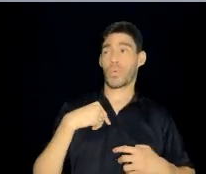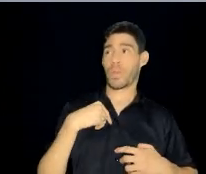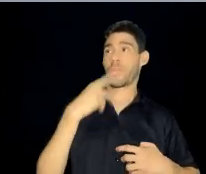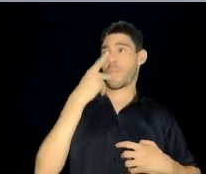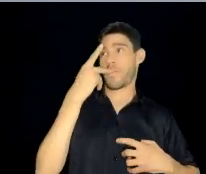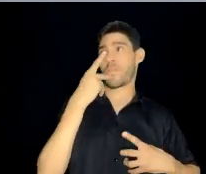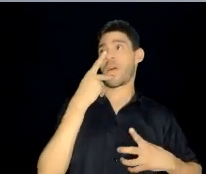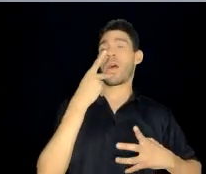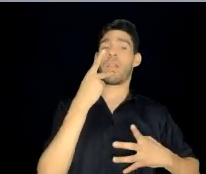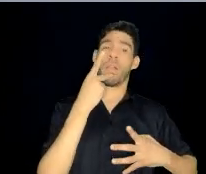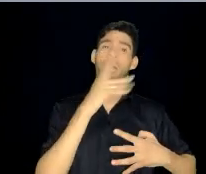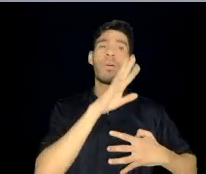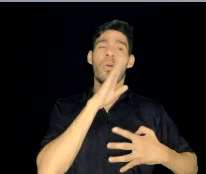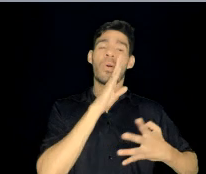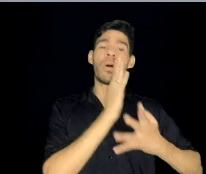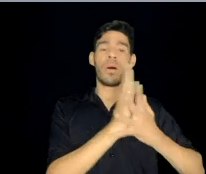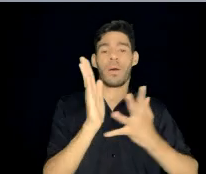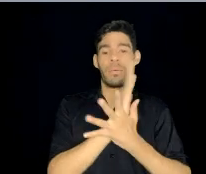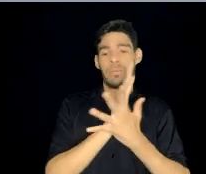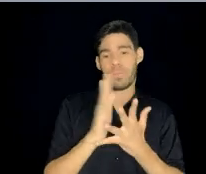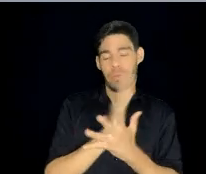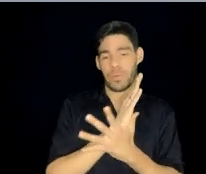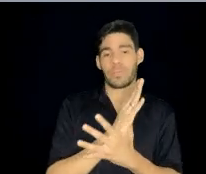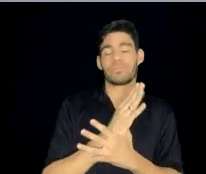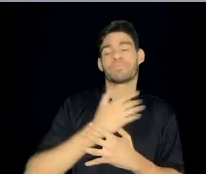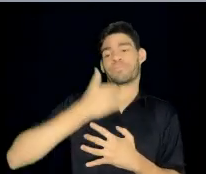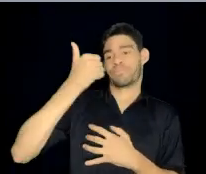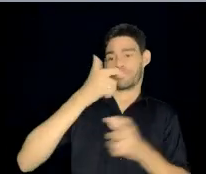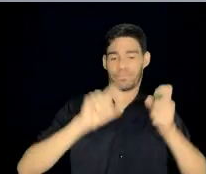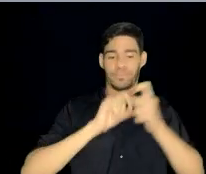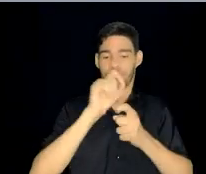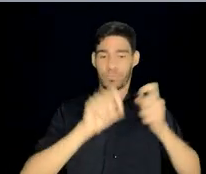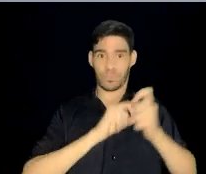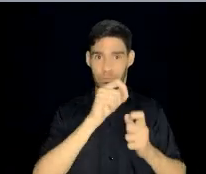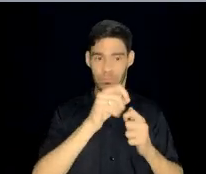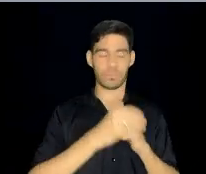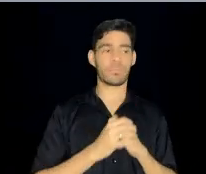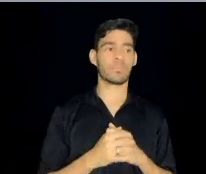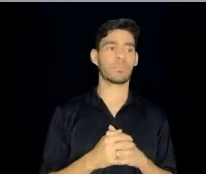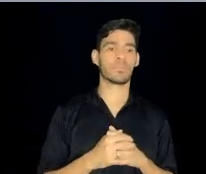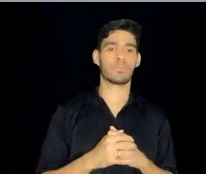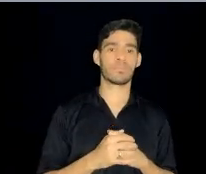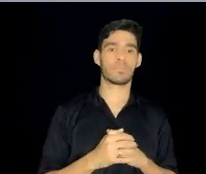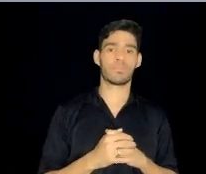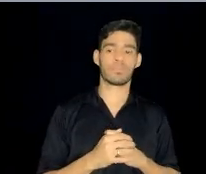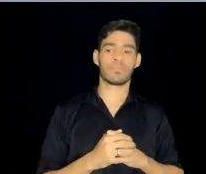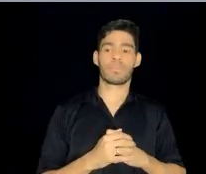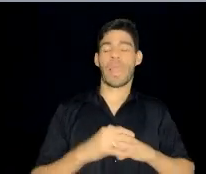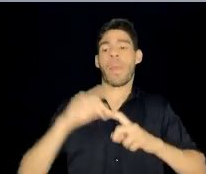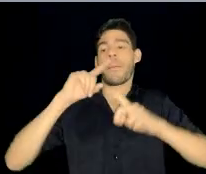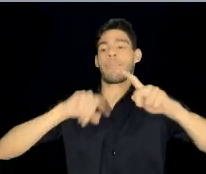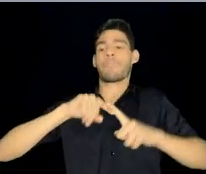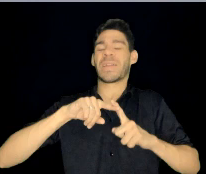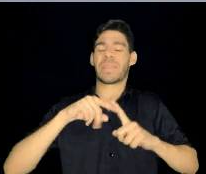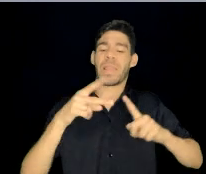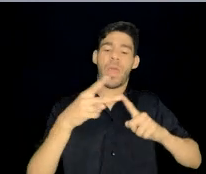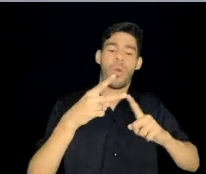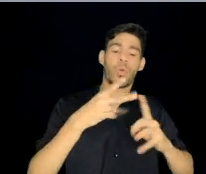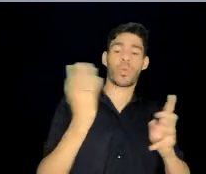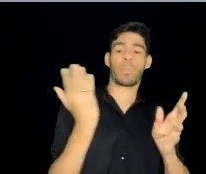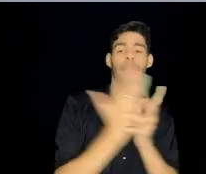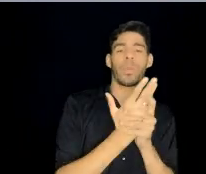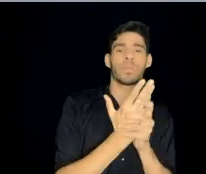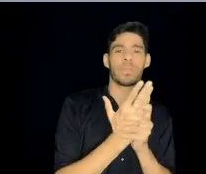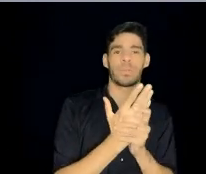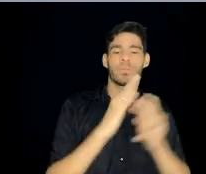posicionamento, eu tenho algumas críticas, né? A primeira delas do ponto de vista material